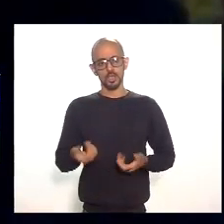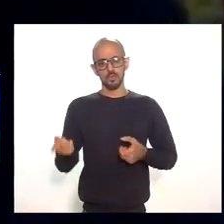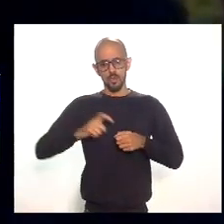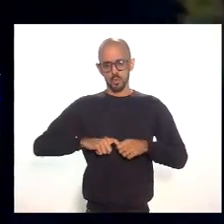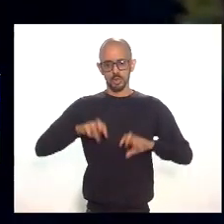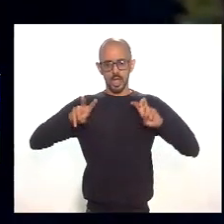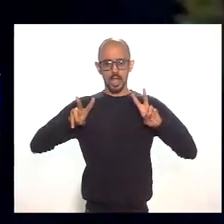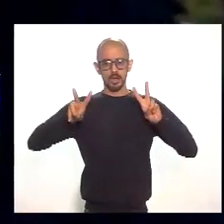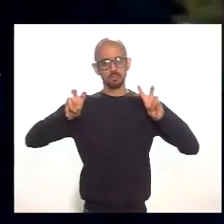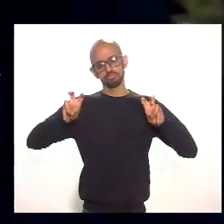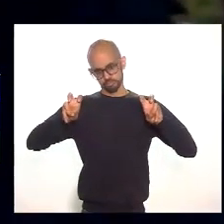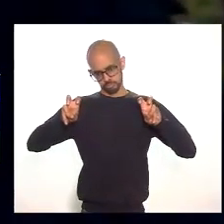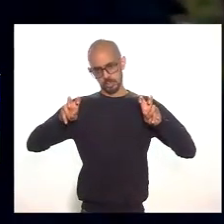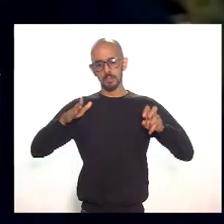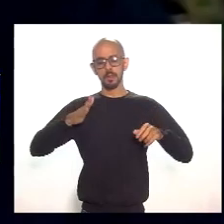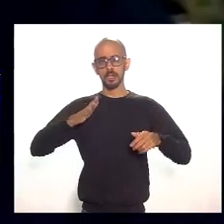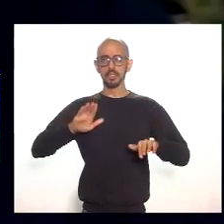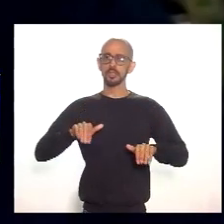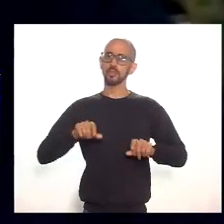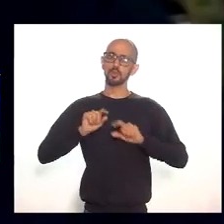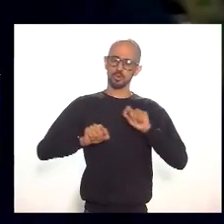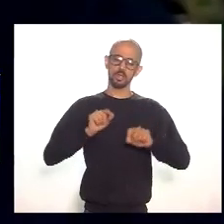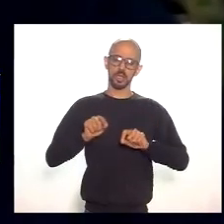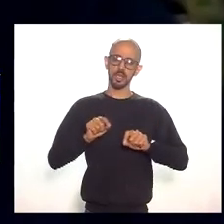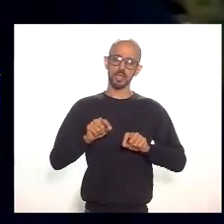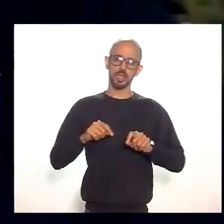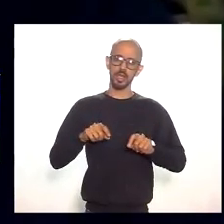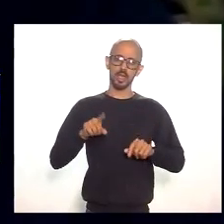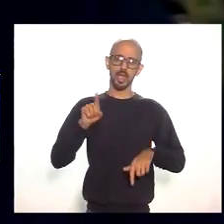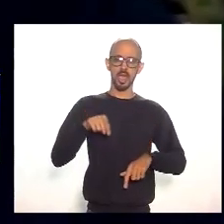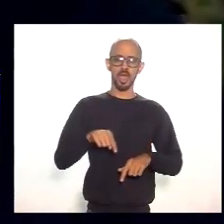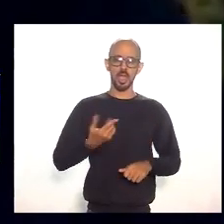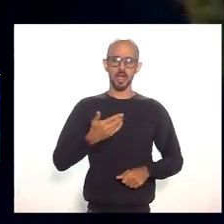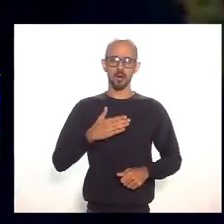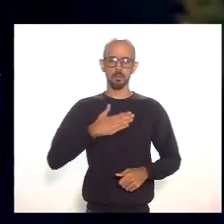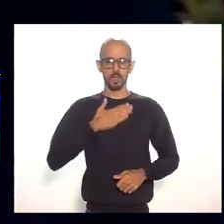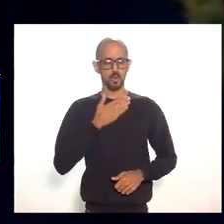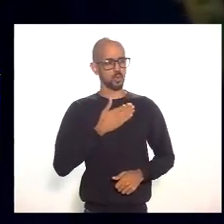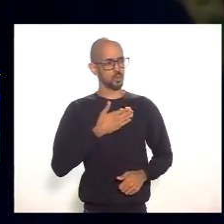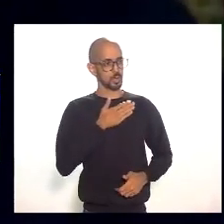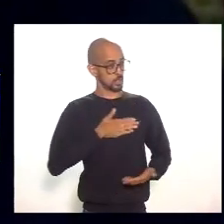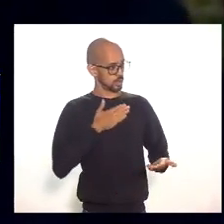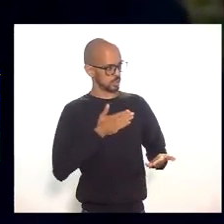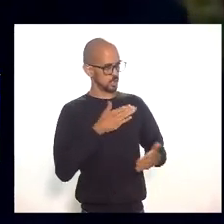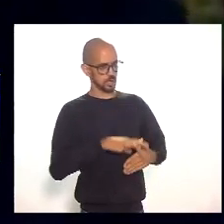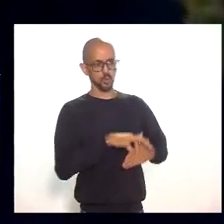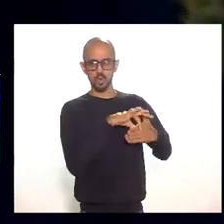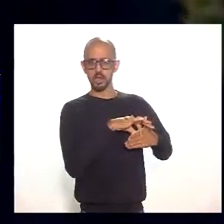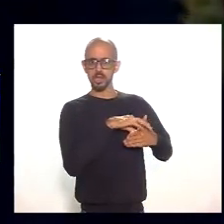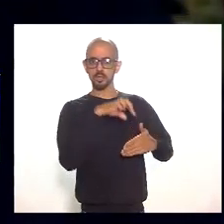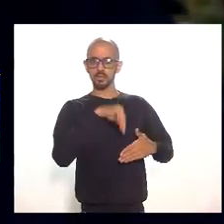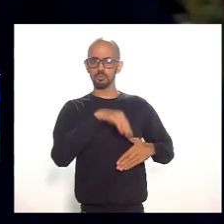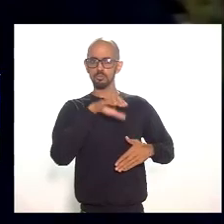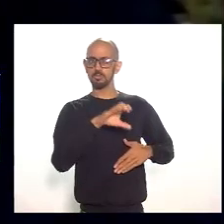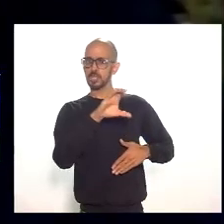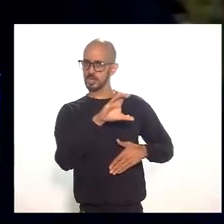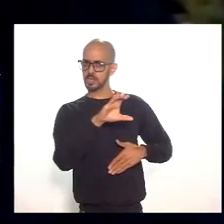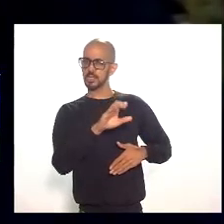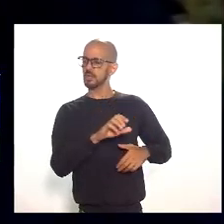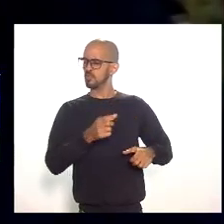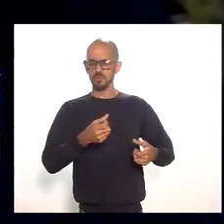esse tema que, afinal de contas, o meu querido líder, Carlos Mink, foi brilhante